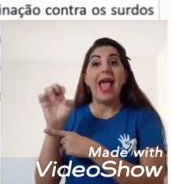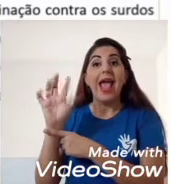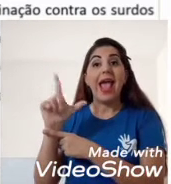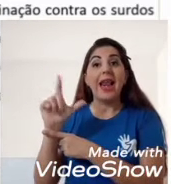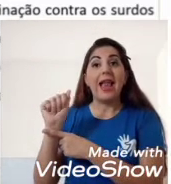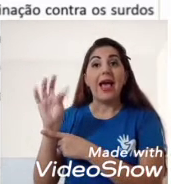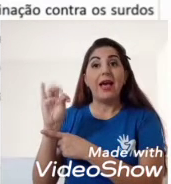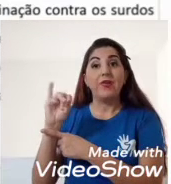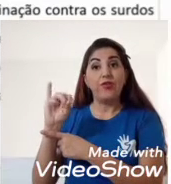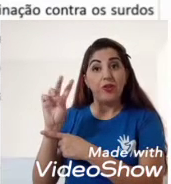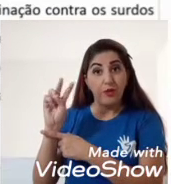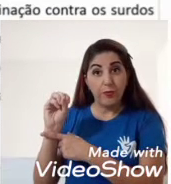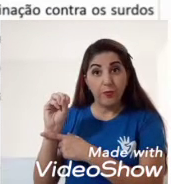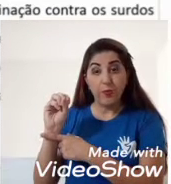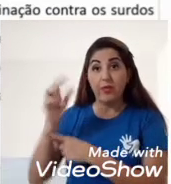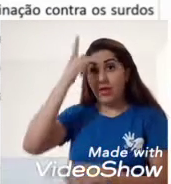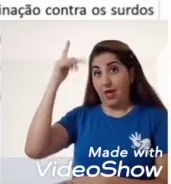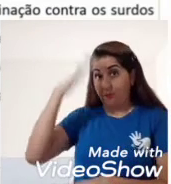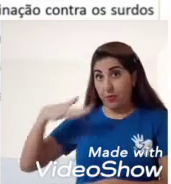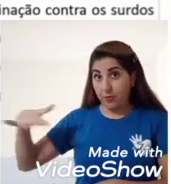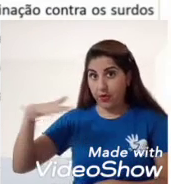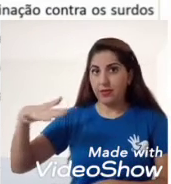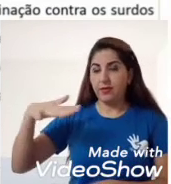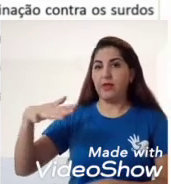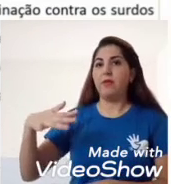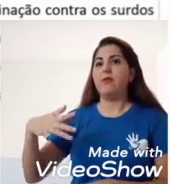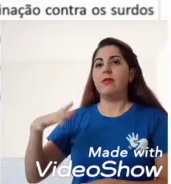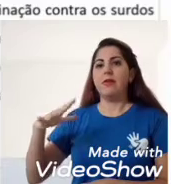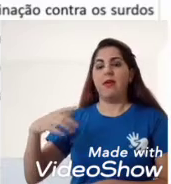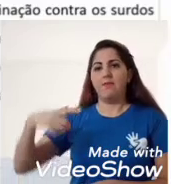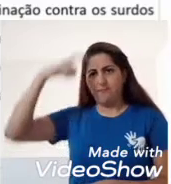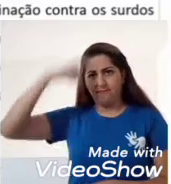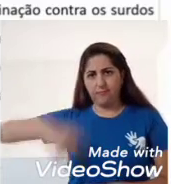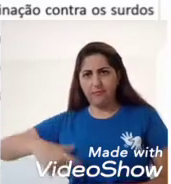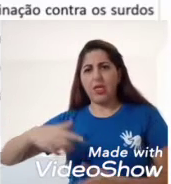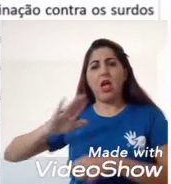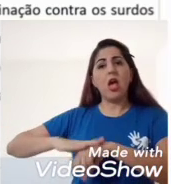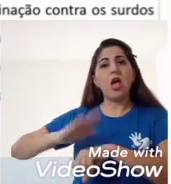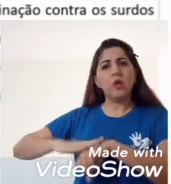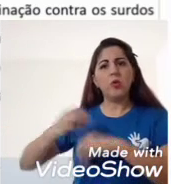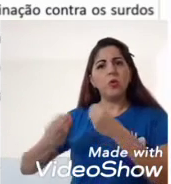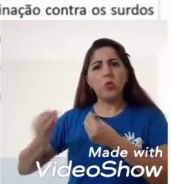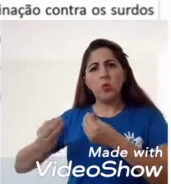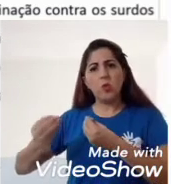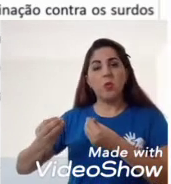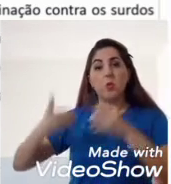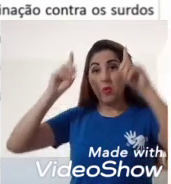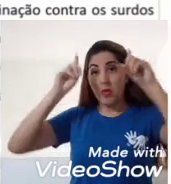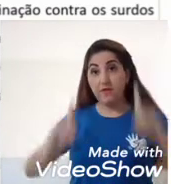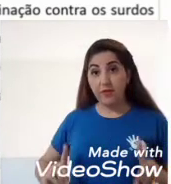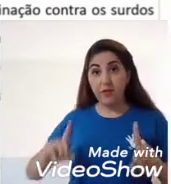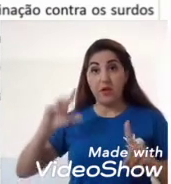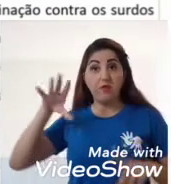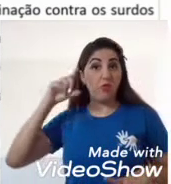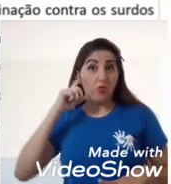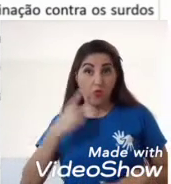age como se os deficientes auditivos fossem incapazes de estudar e, posteriormente, exercer uma profissão, tá?